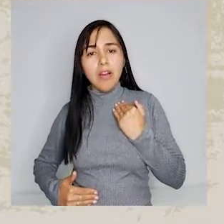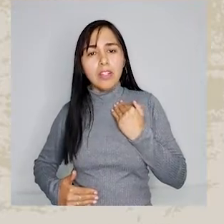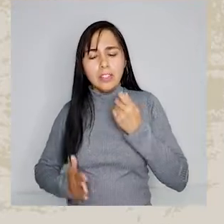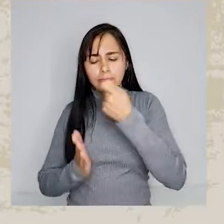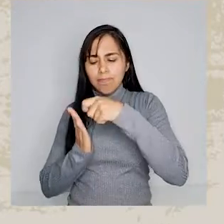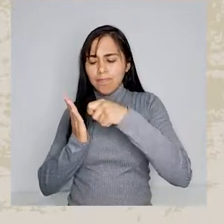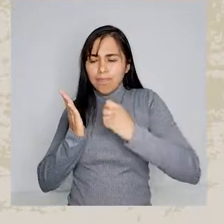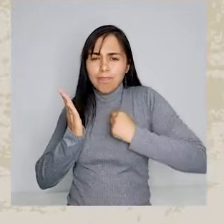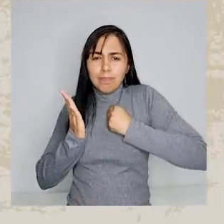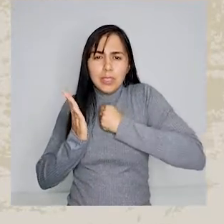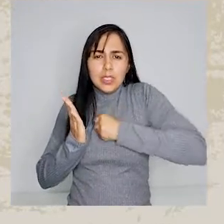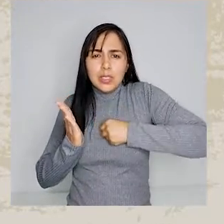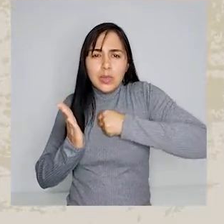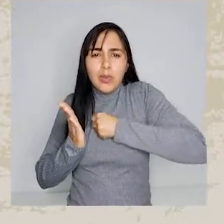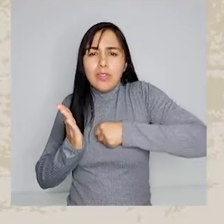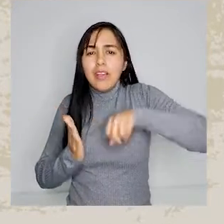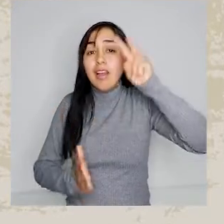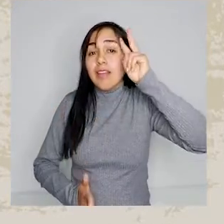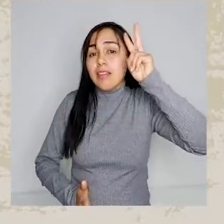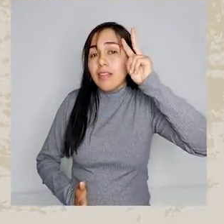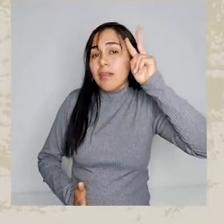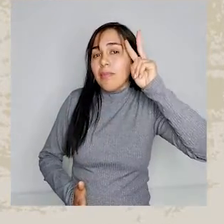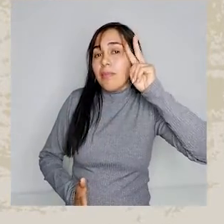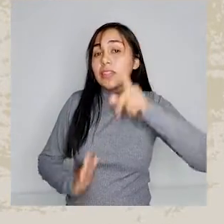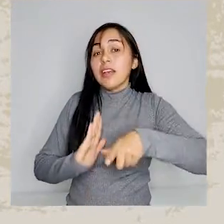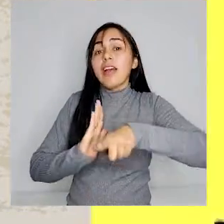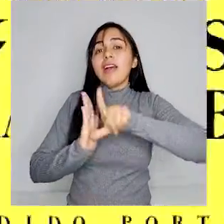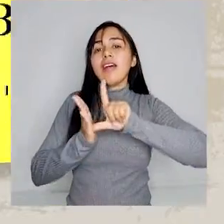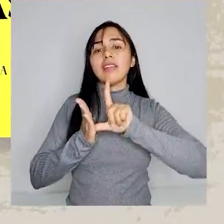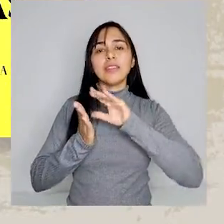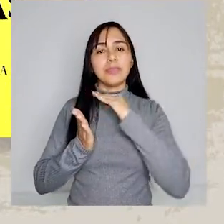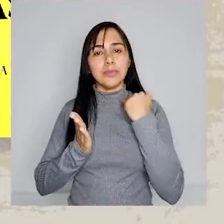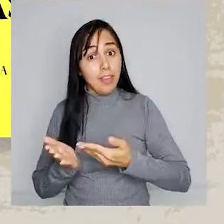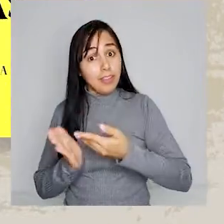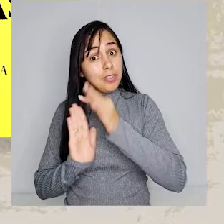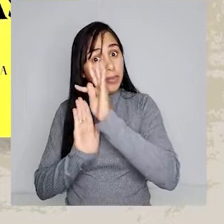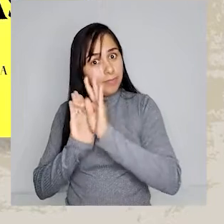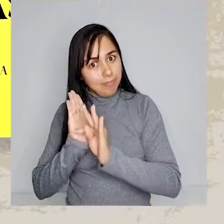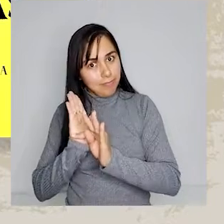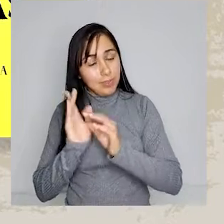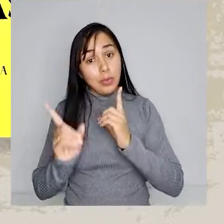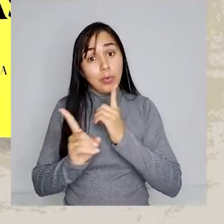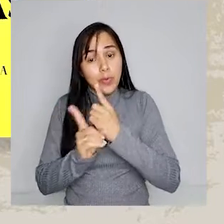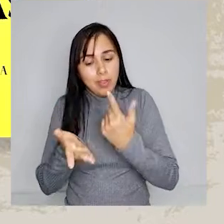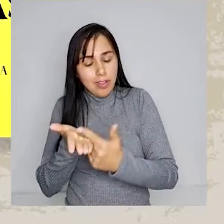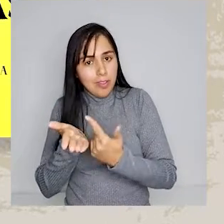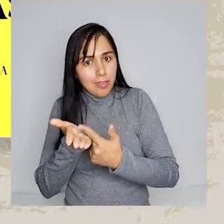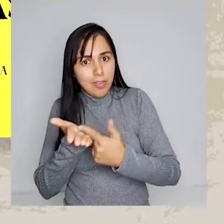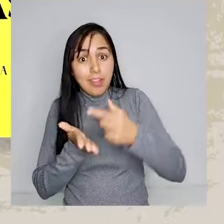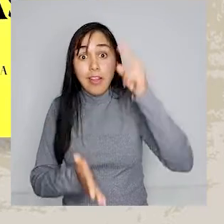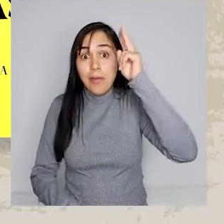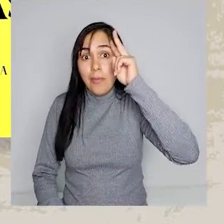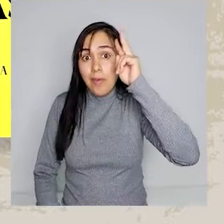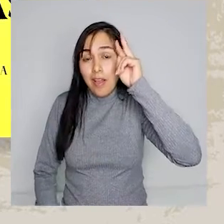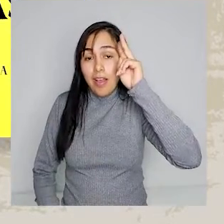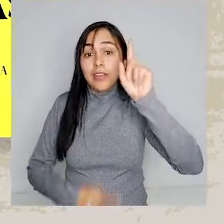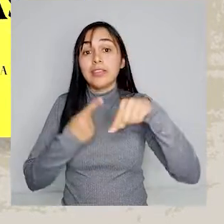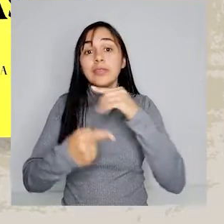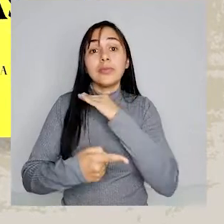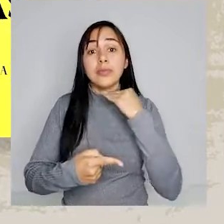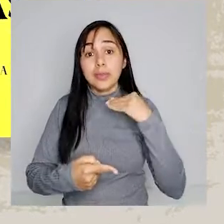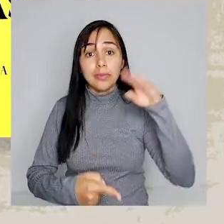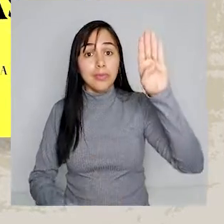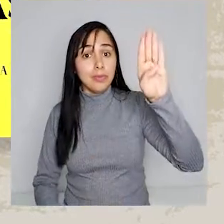saudosa lembrança essas memórias póstumas. Essa é a dedicatória do livro Memórias Póstumas de